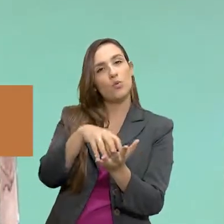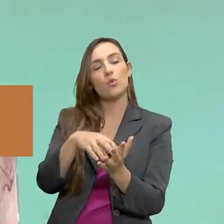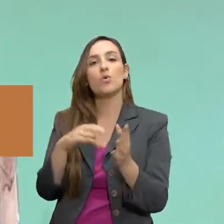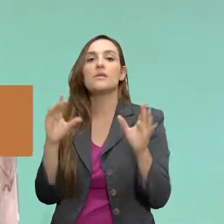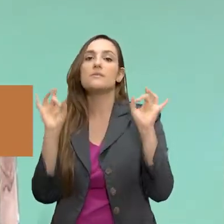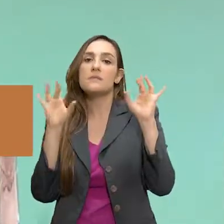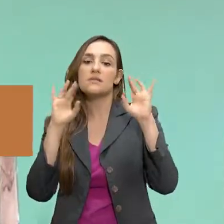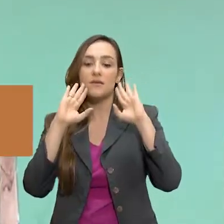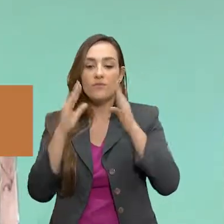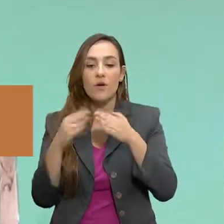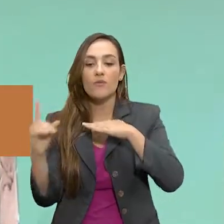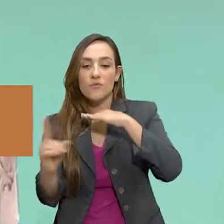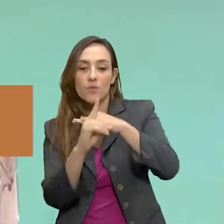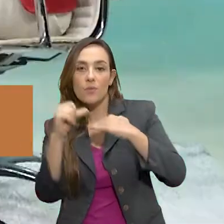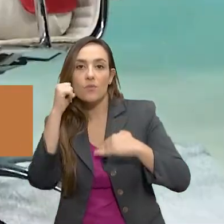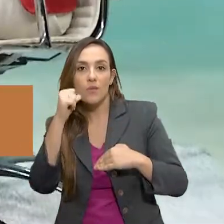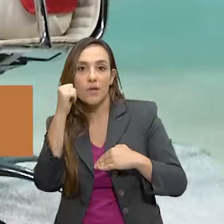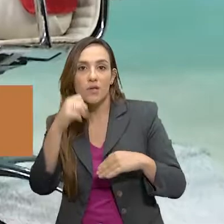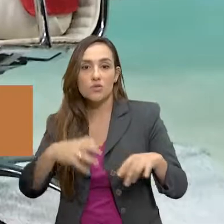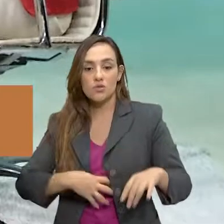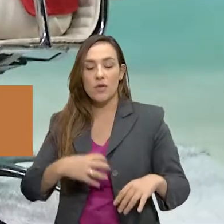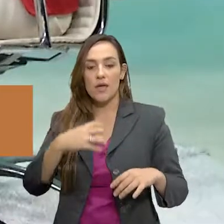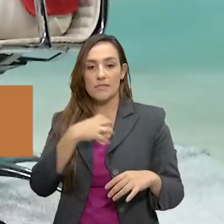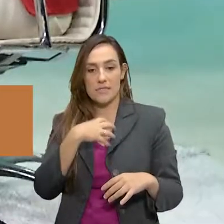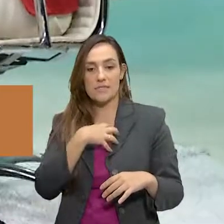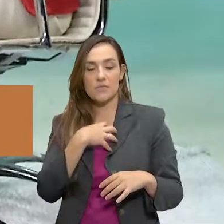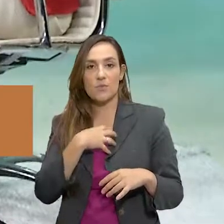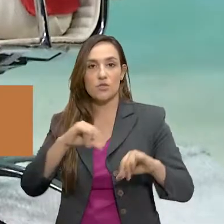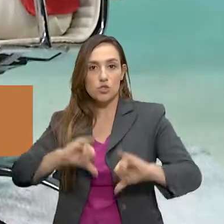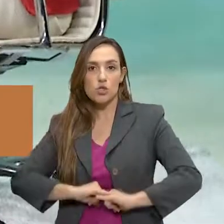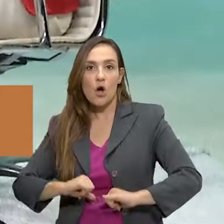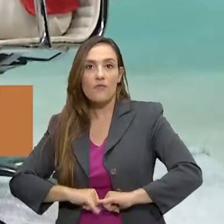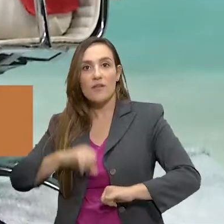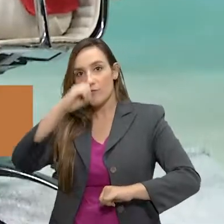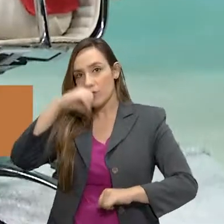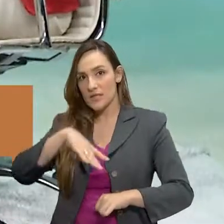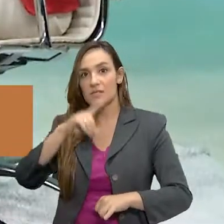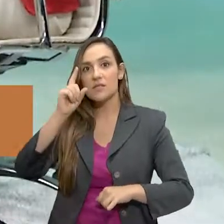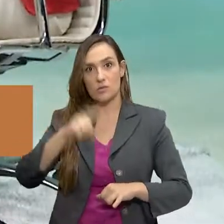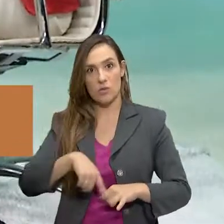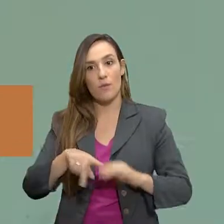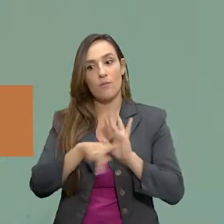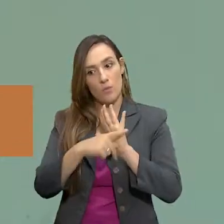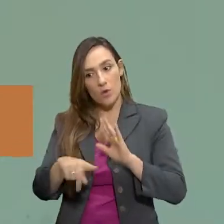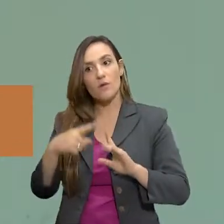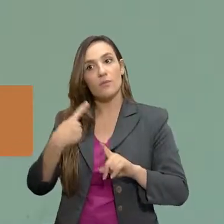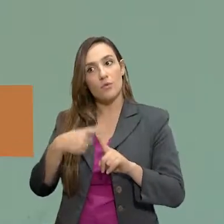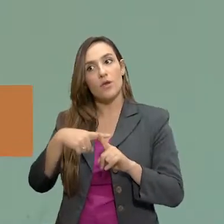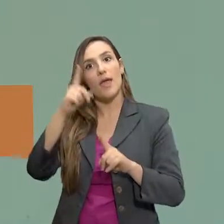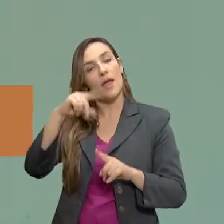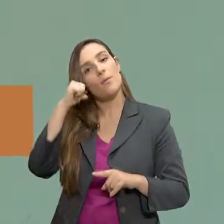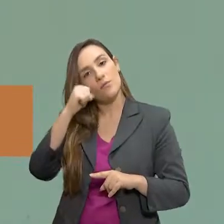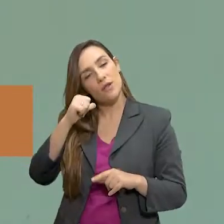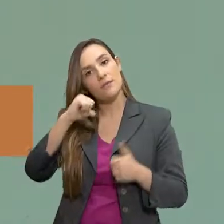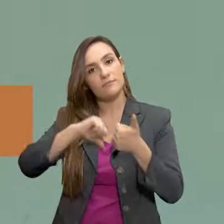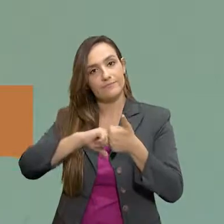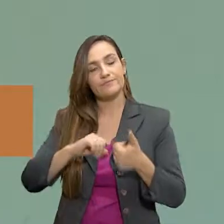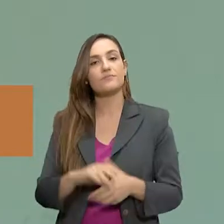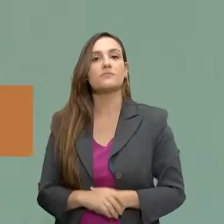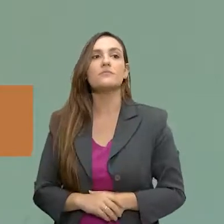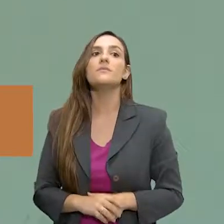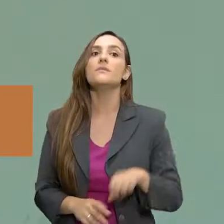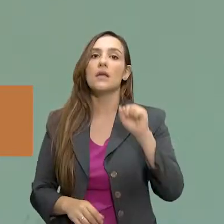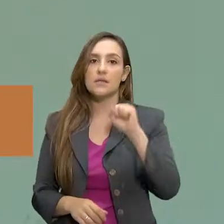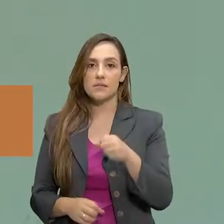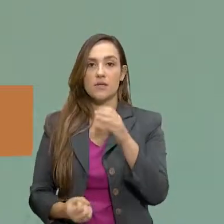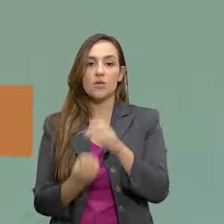criado especificamente para atendimento de mulheres em situação de violência de gênero, não é? Isso, exatamente. A função do núcleo